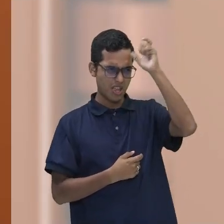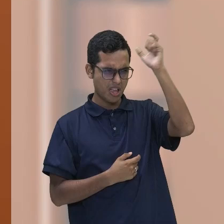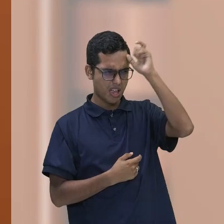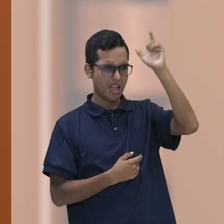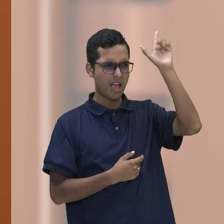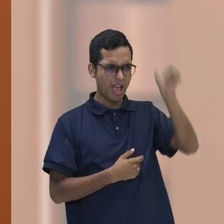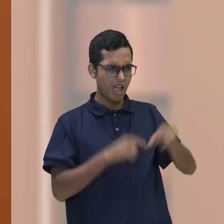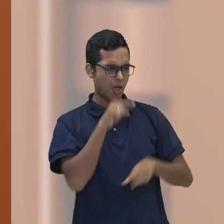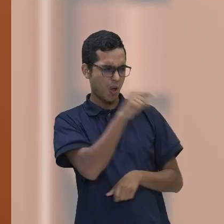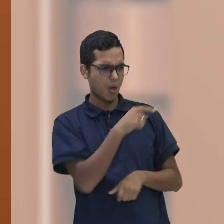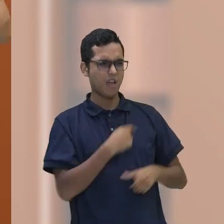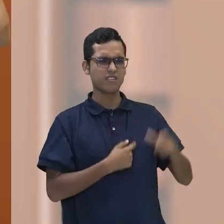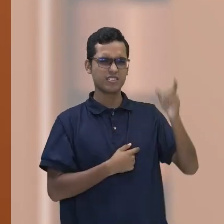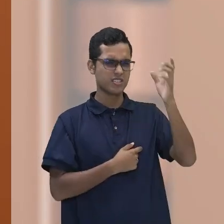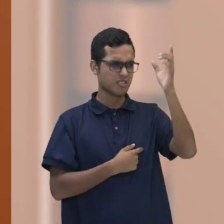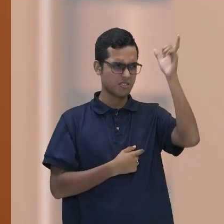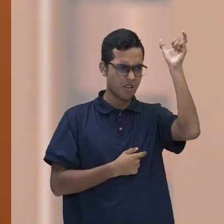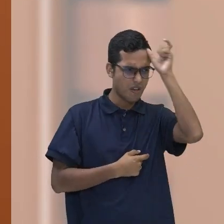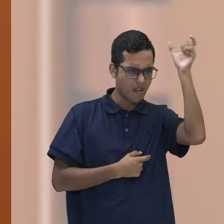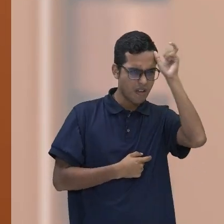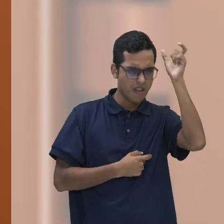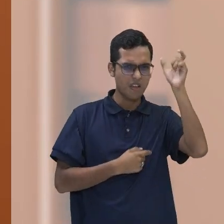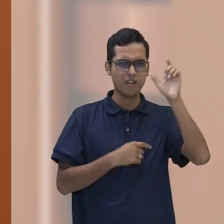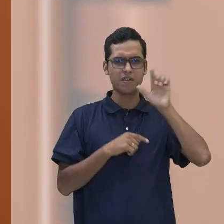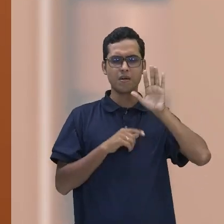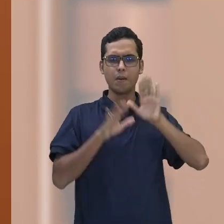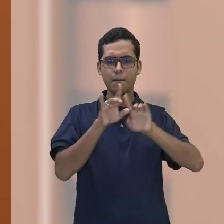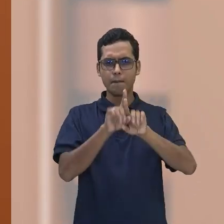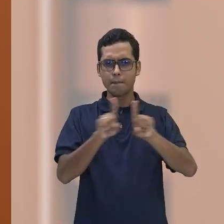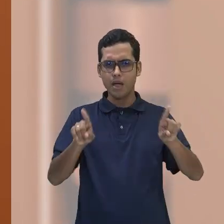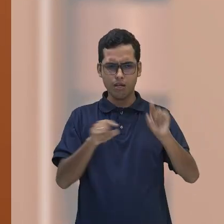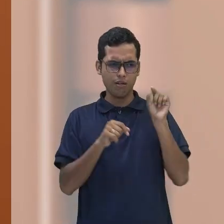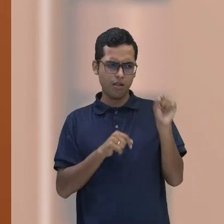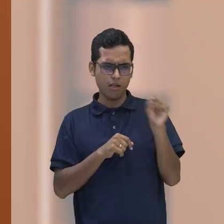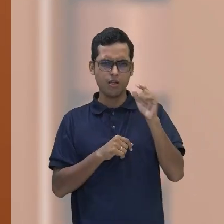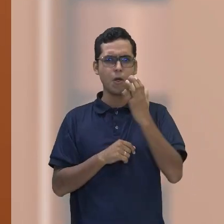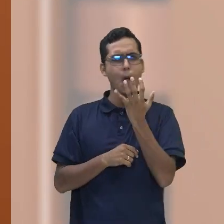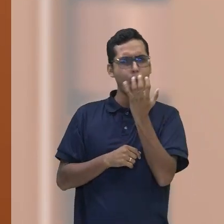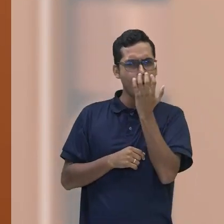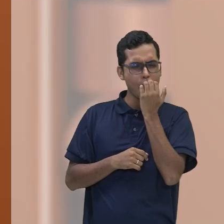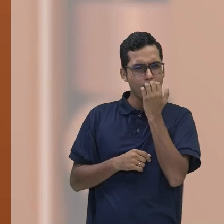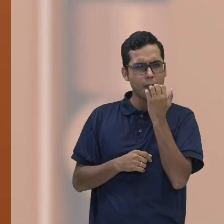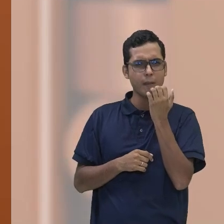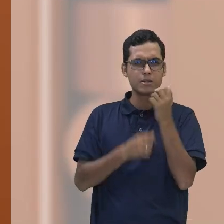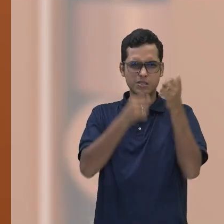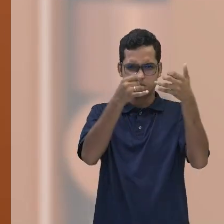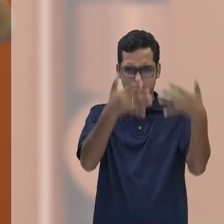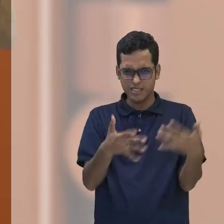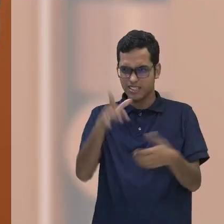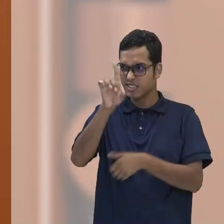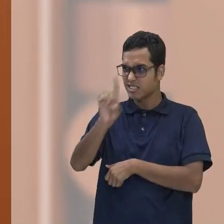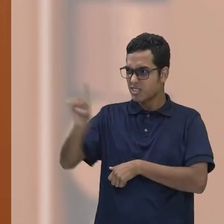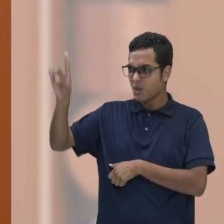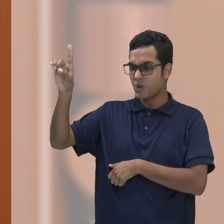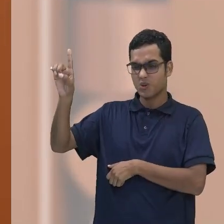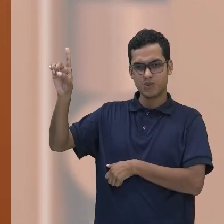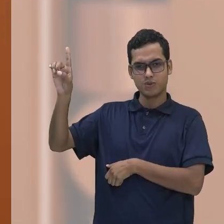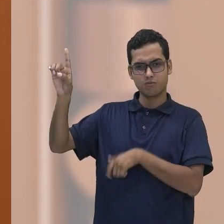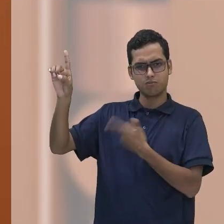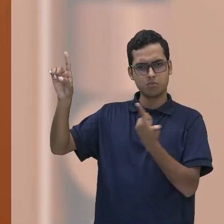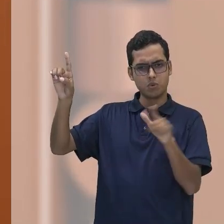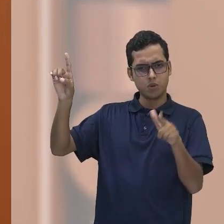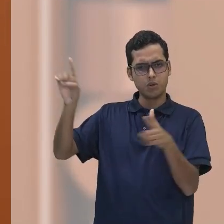nenhum momento disse que Deus não existe. Em nenhum momento Nietzsche disse isso. O que o Nietzsche